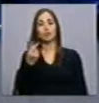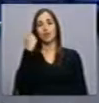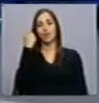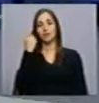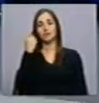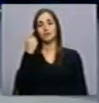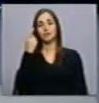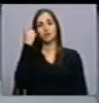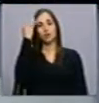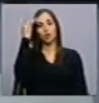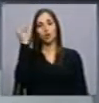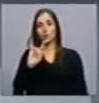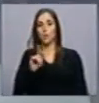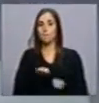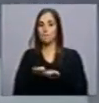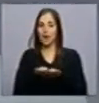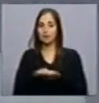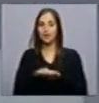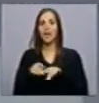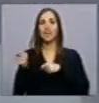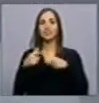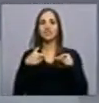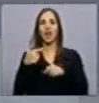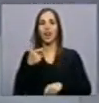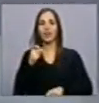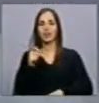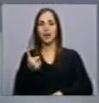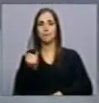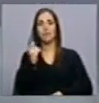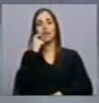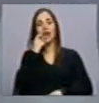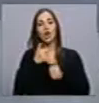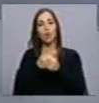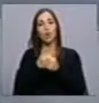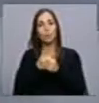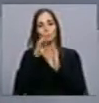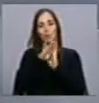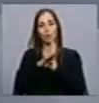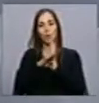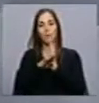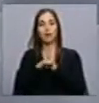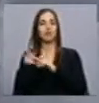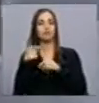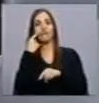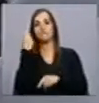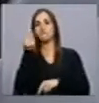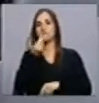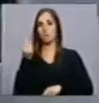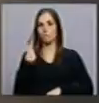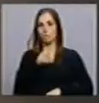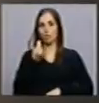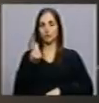da famosa estrela de Tabi. A estrela de Tabi, para quem acompanha este nosso programa, é talvez das estrelas mais pop, digamos assim, na astronomia